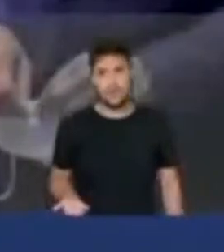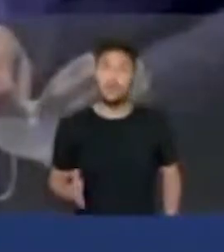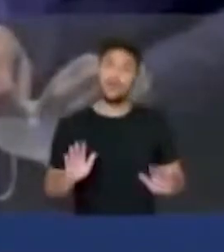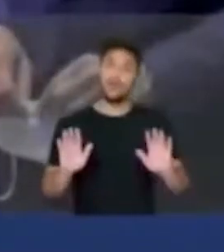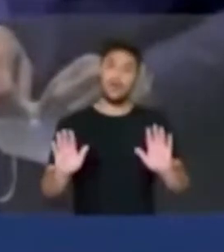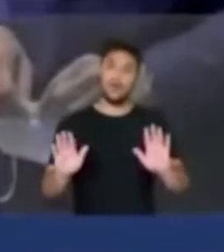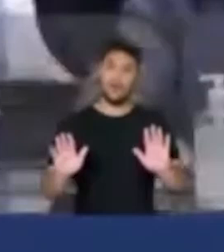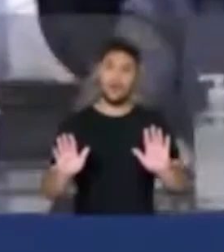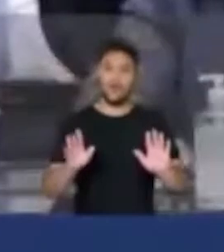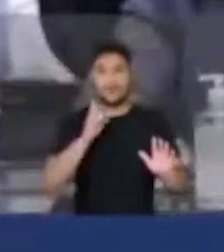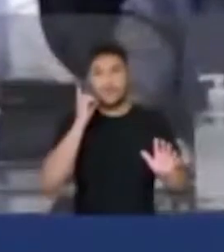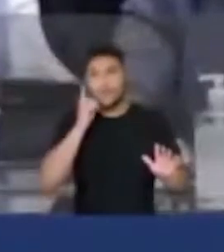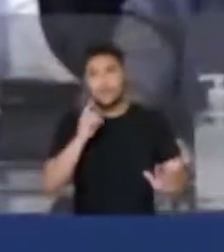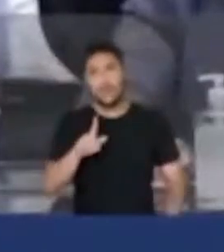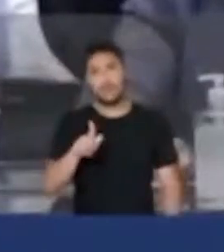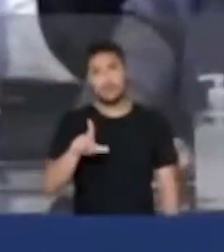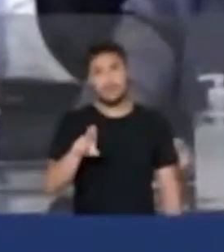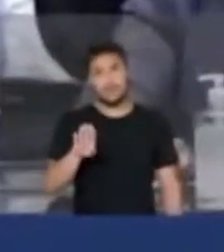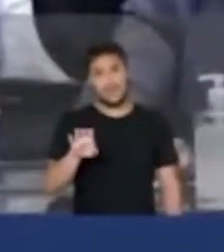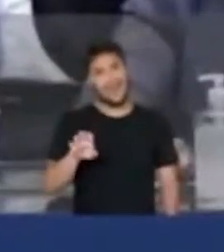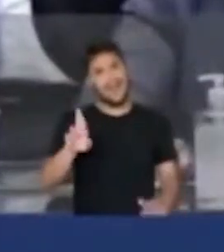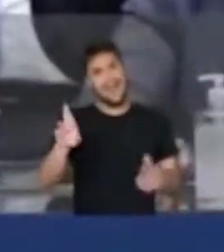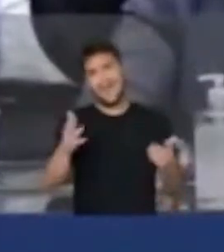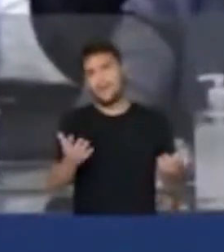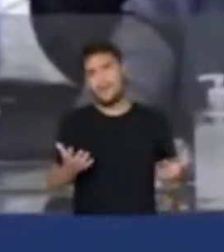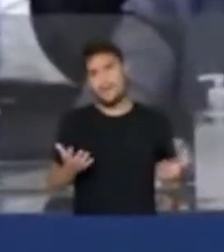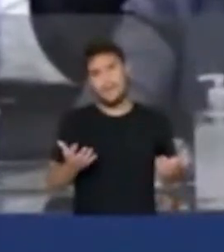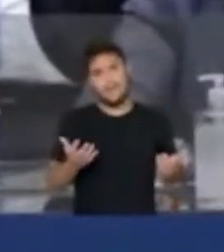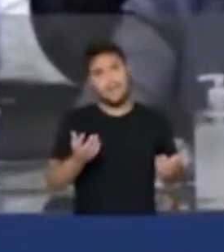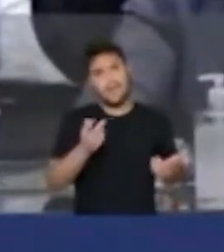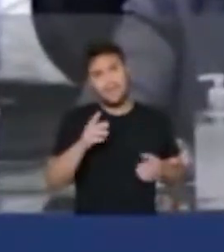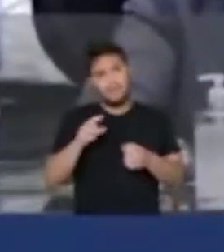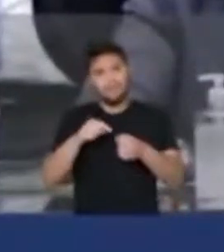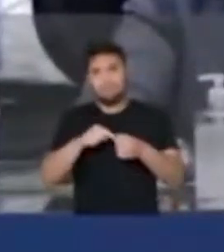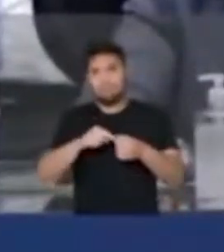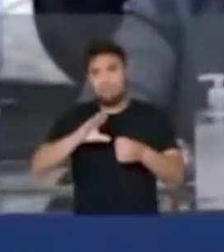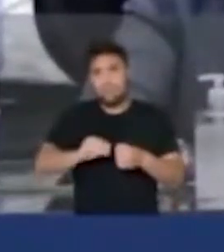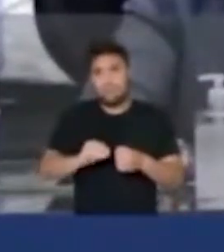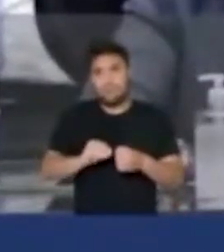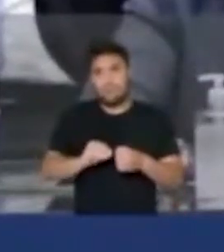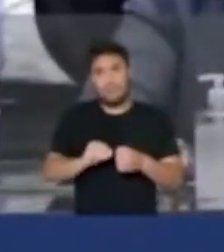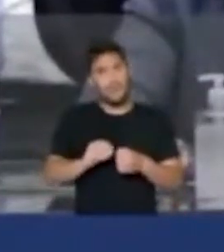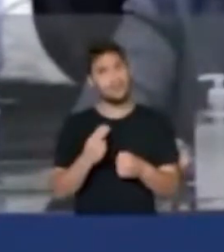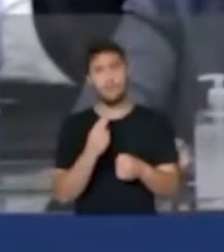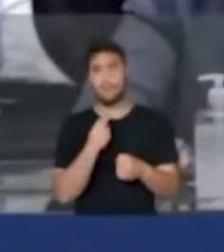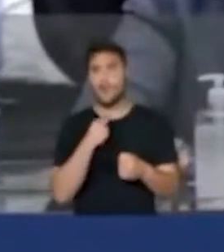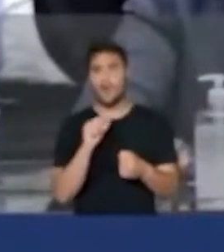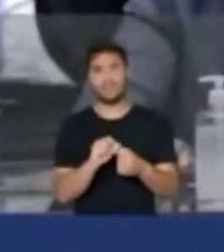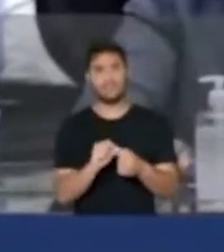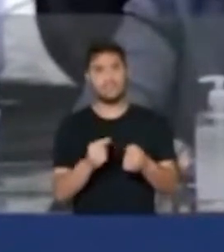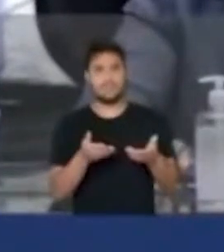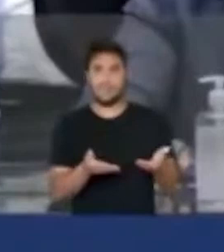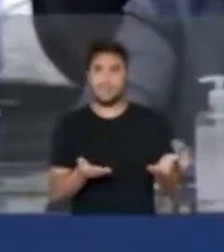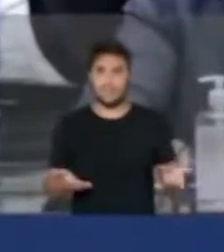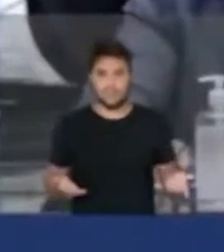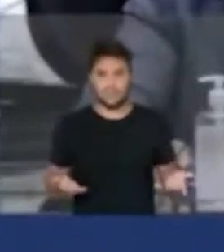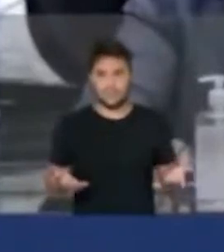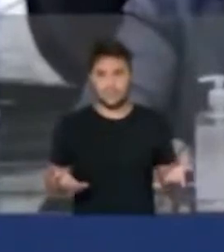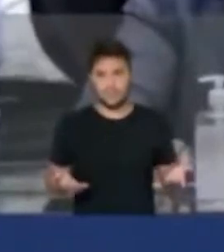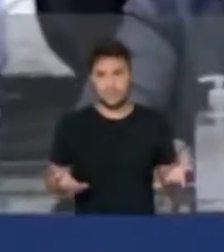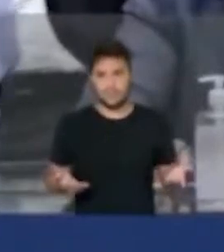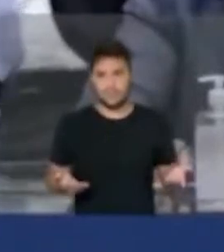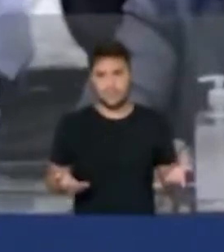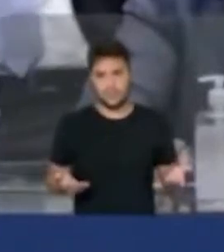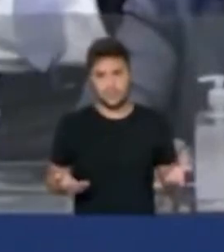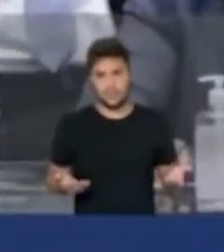Deputado Glauber, olha, eu não vou abrir o microfone, Vossa Excelência não pode fazer isso. O senhor pode pedir liderança